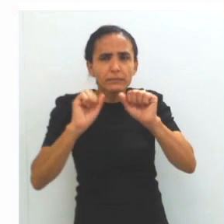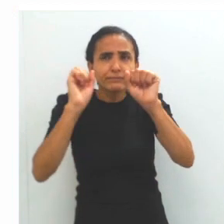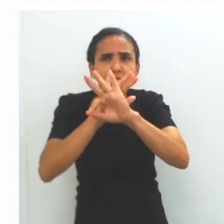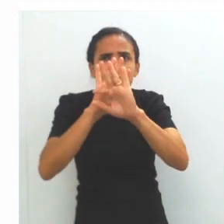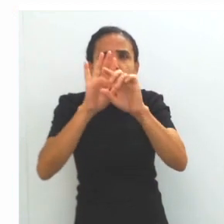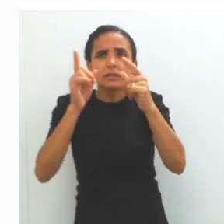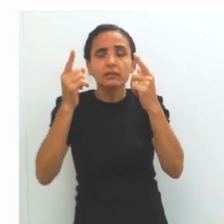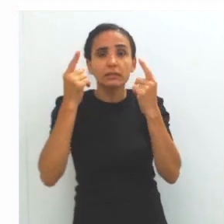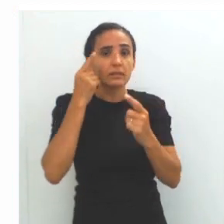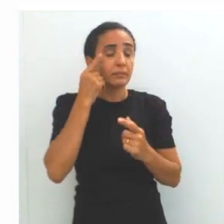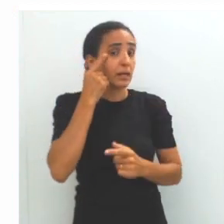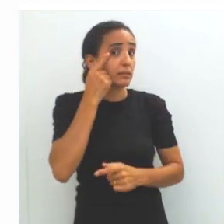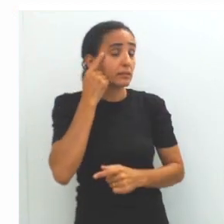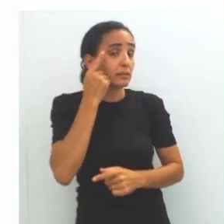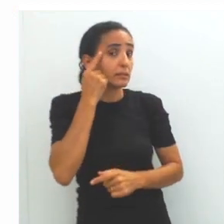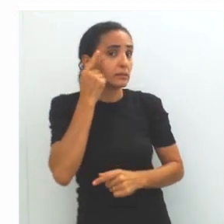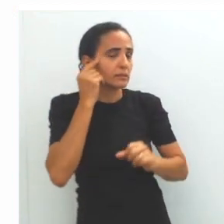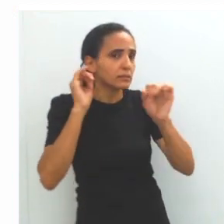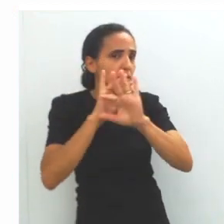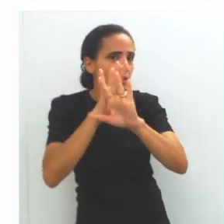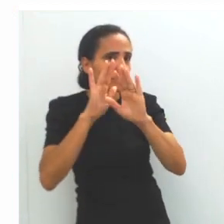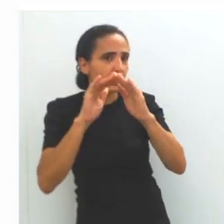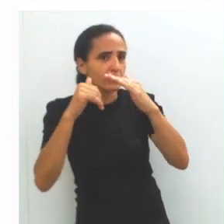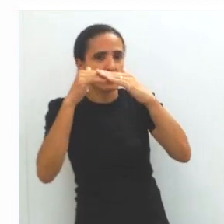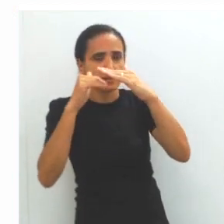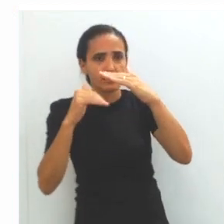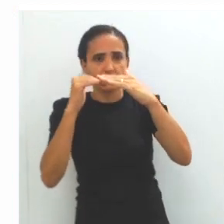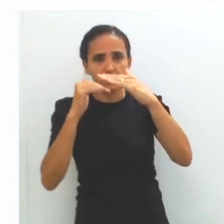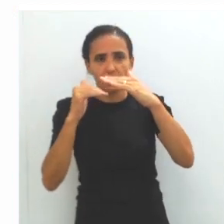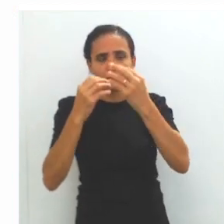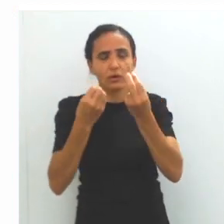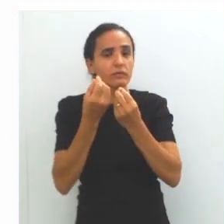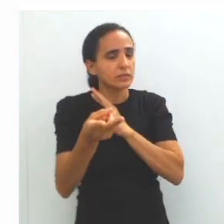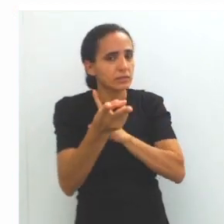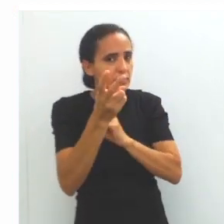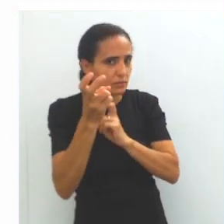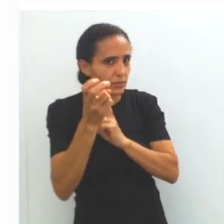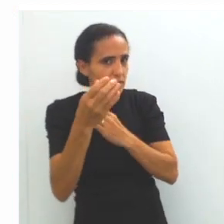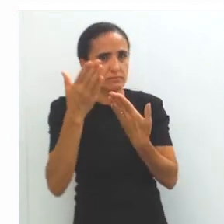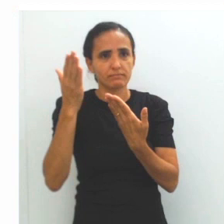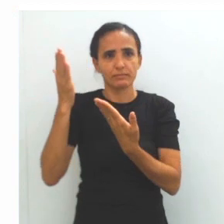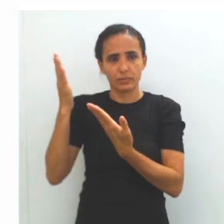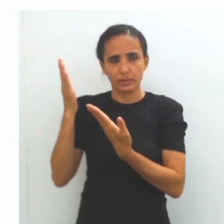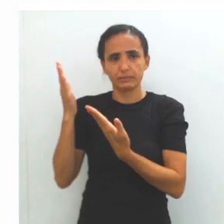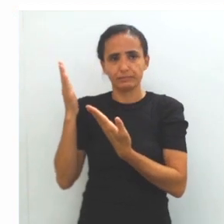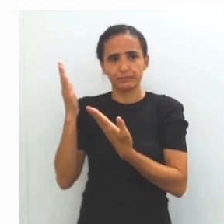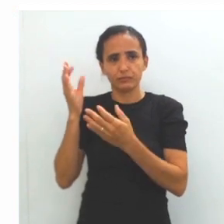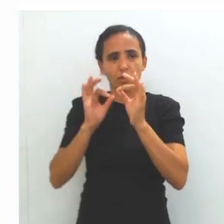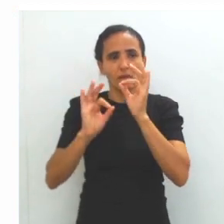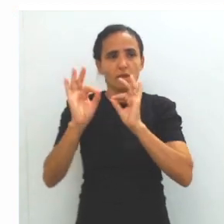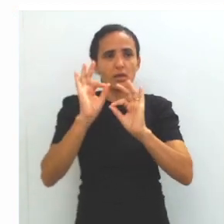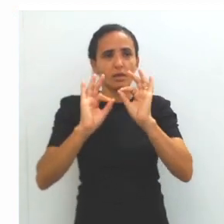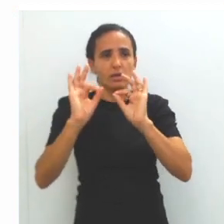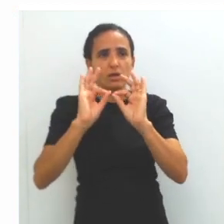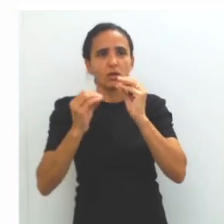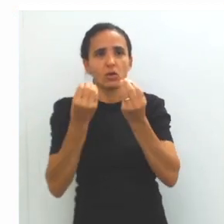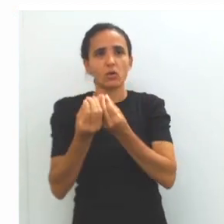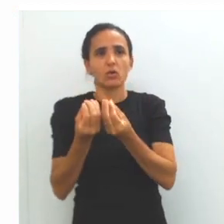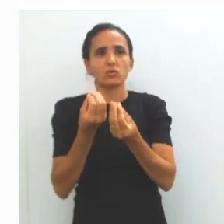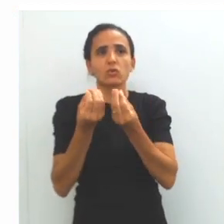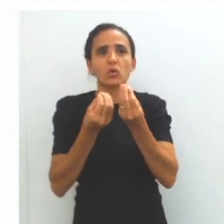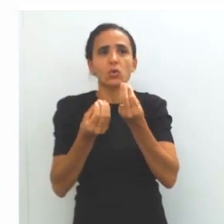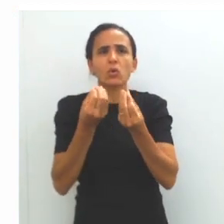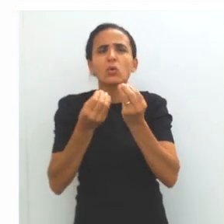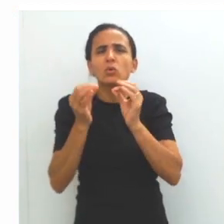em cima dos olhos. Após a córnea, vocês estão vendo na imagem, a gente encontra o